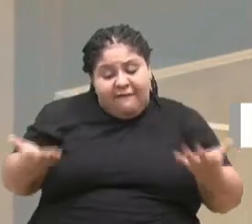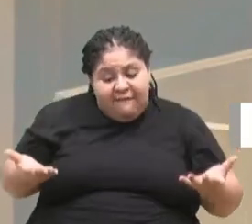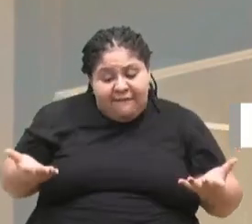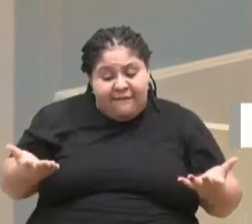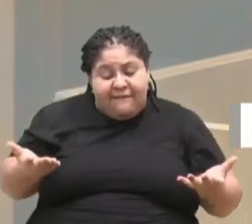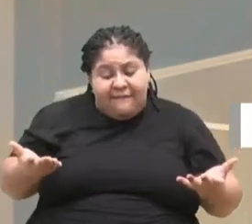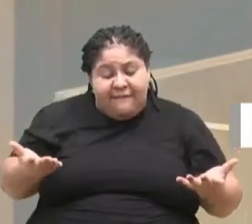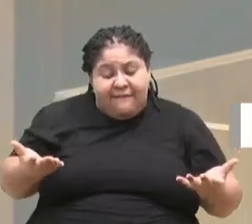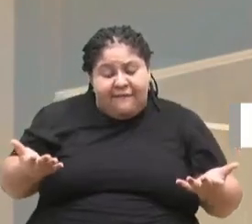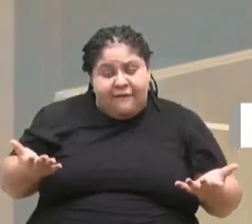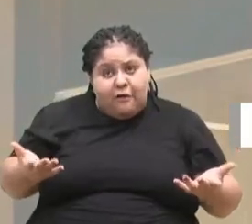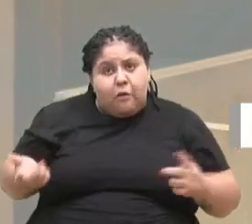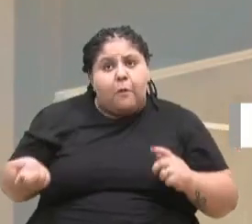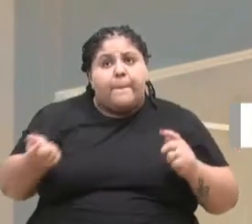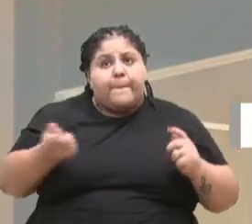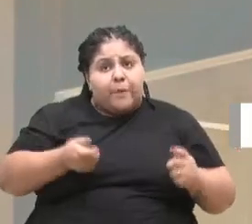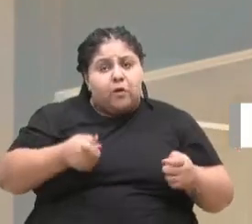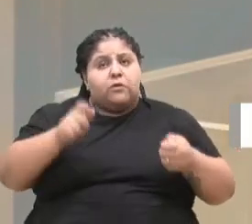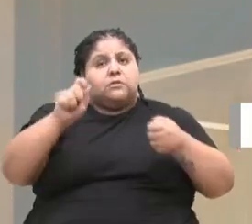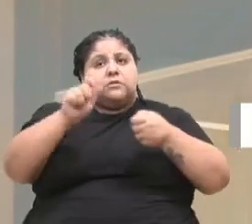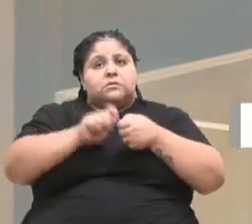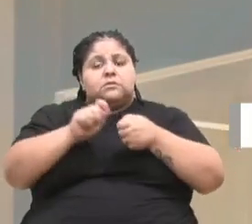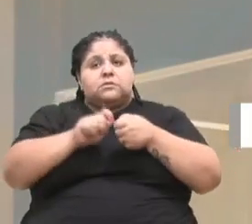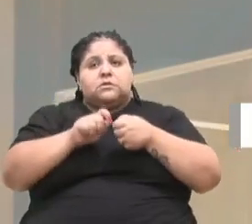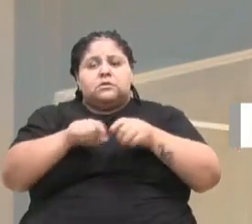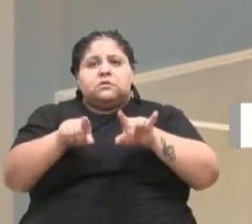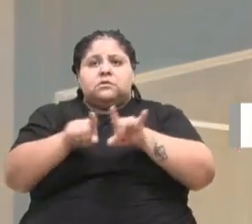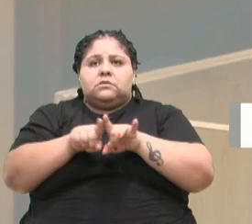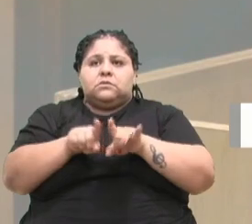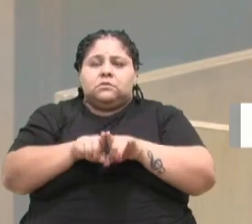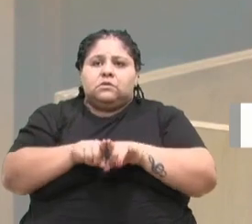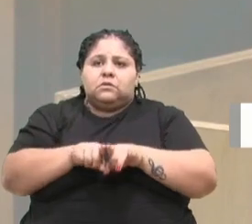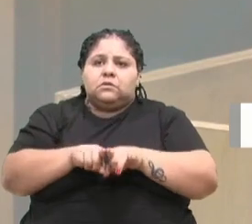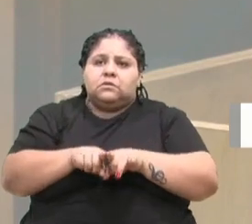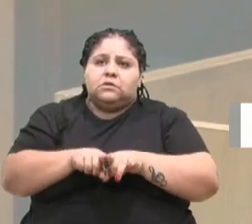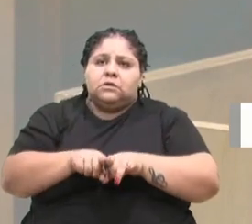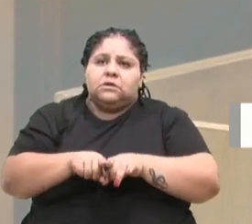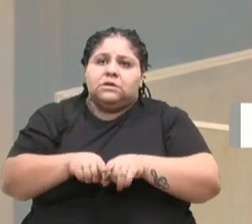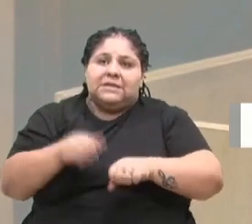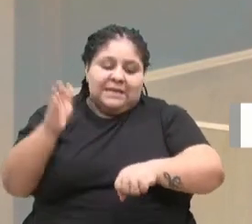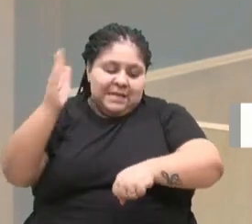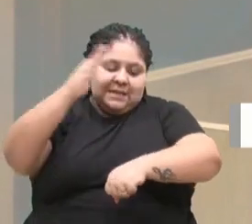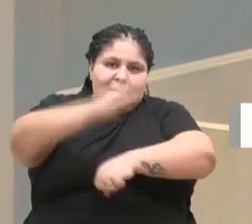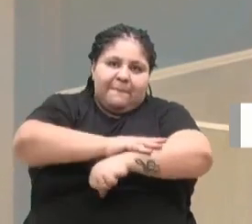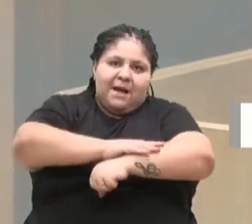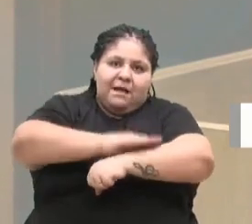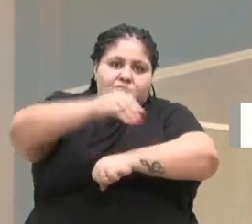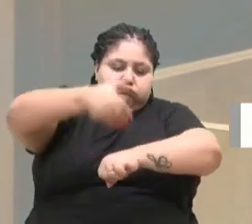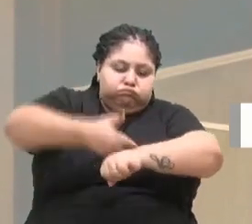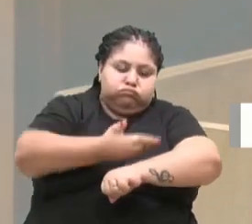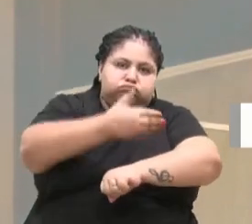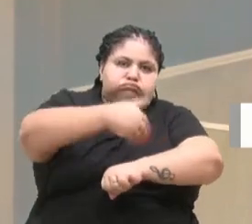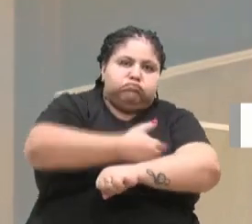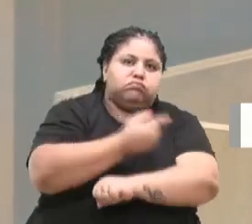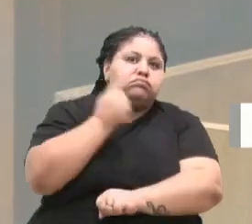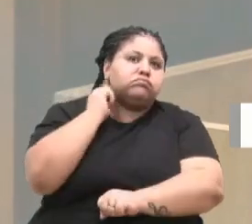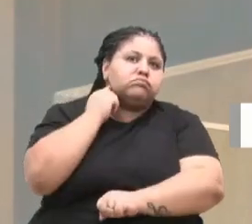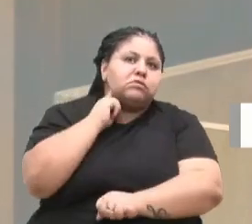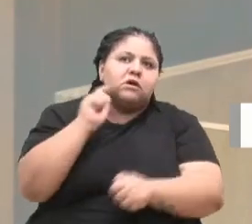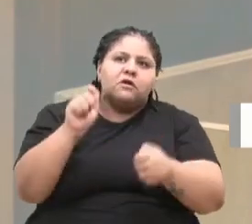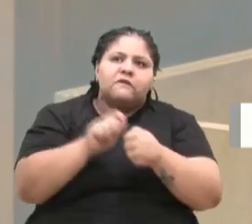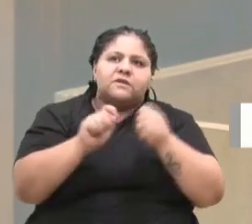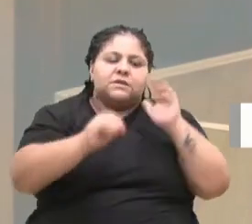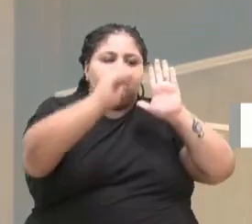É possível nós limpar bueiro para prevenir nos pontos críticos. Vamos fazer a lista dos pontos